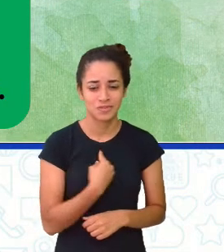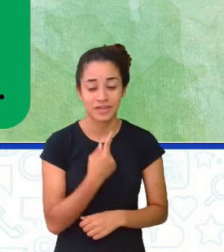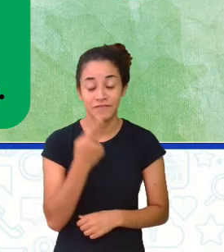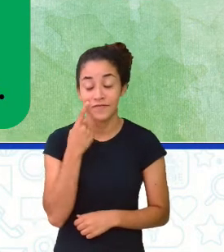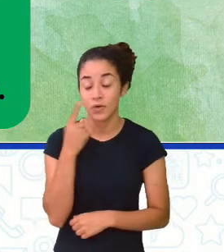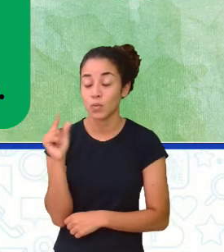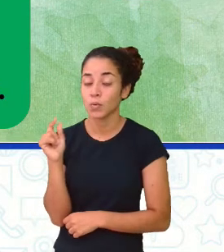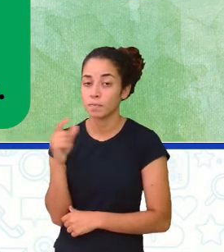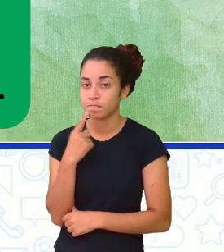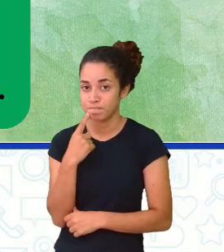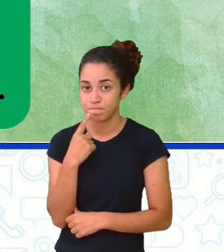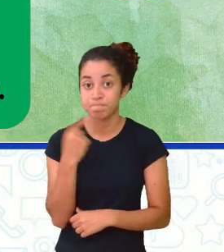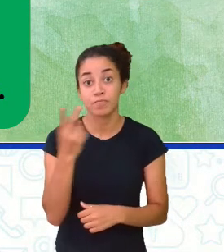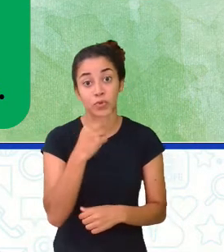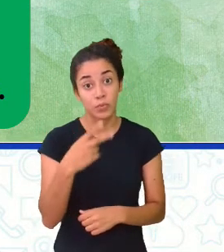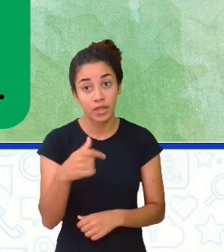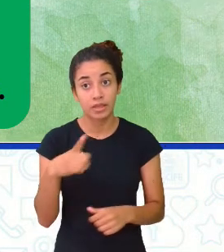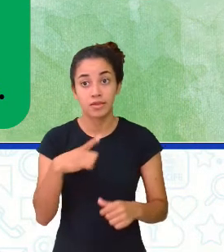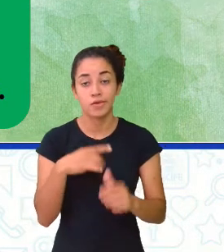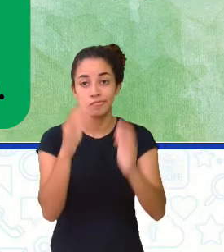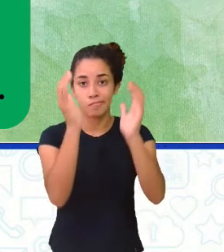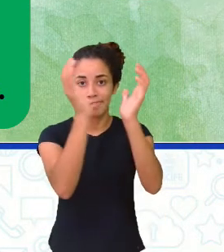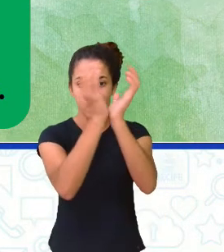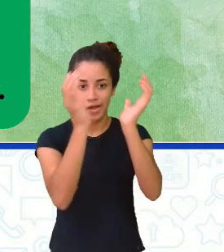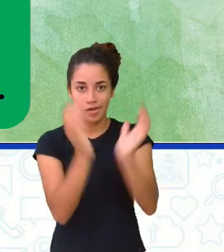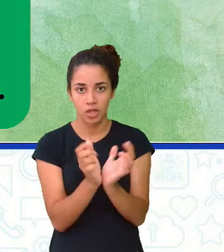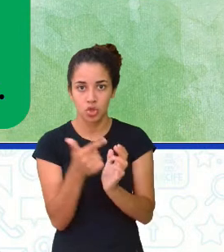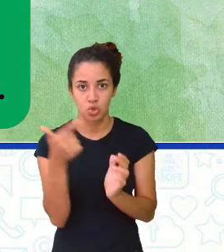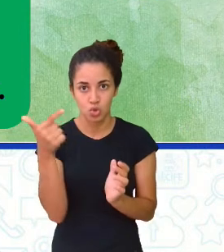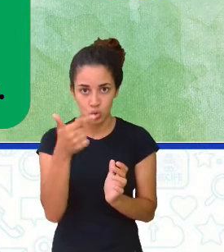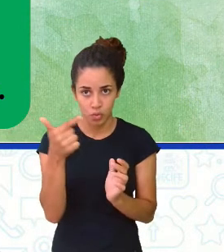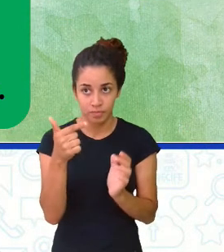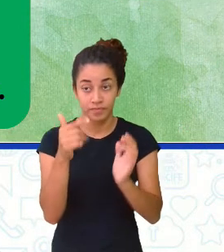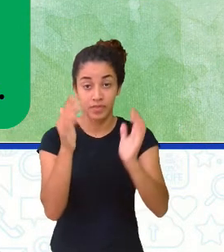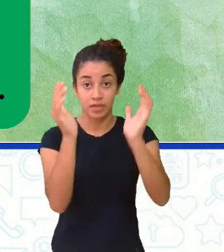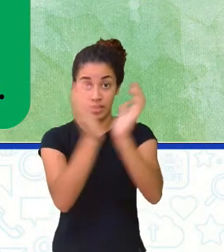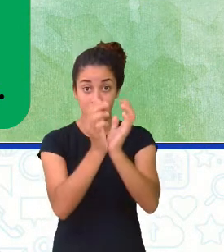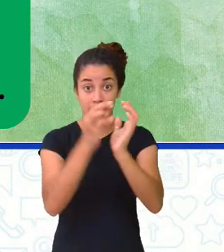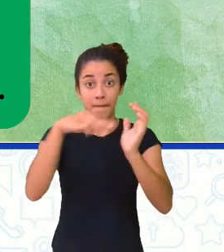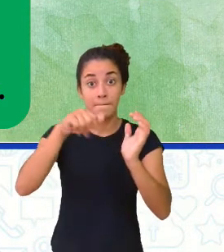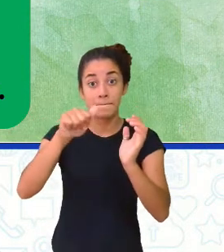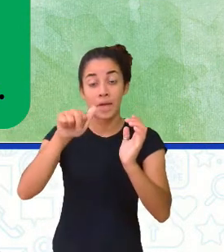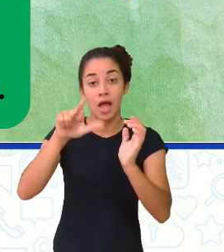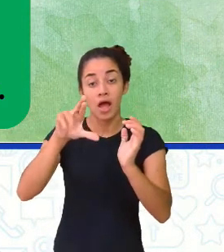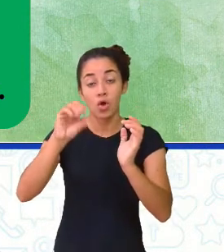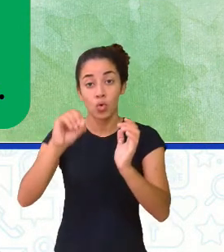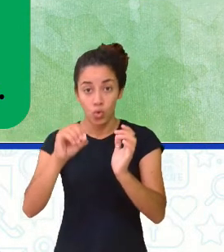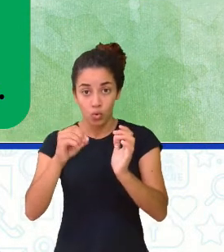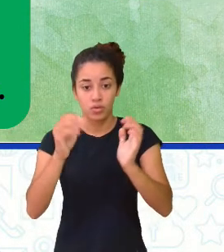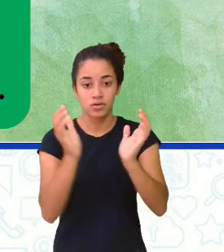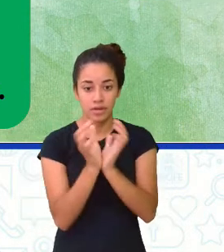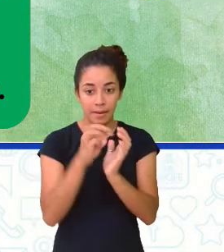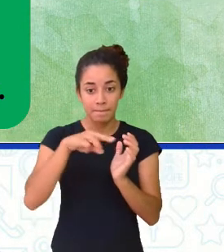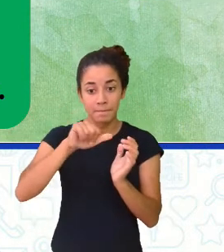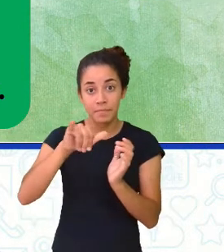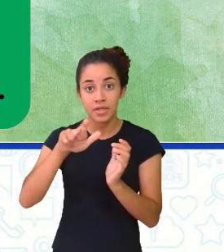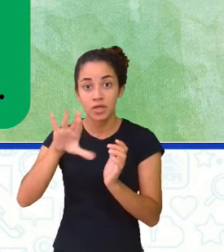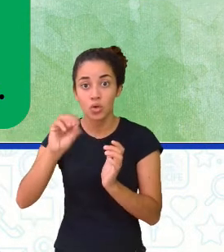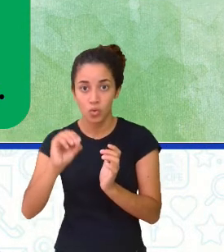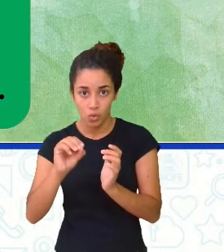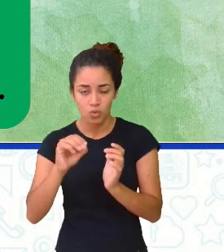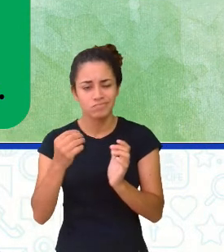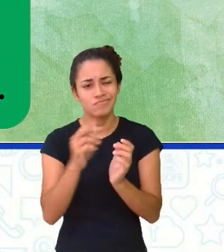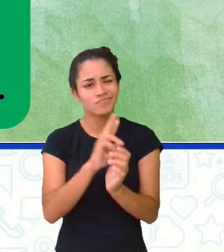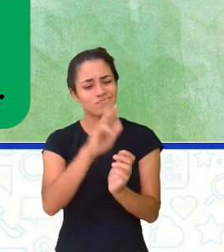aí que os nutrientes eles são classificados em dois grandes grupos, os macronutrientes e os micronutrientes. E aí, professora, mas qual